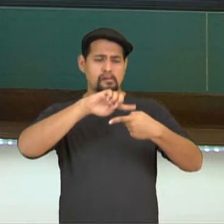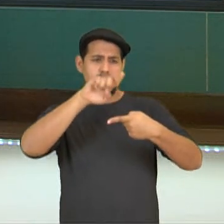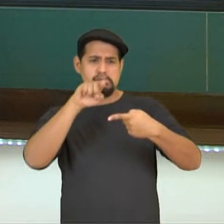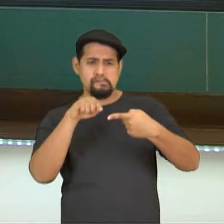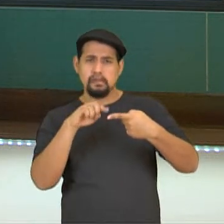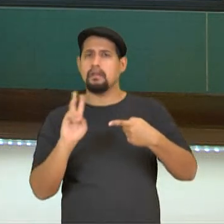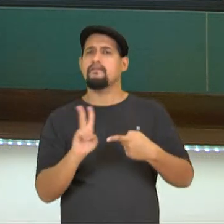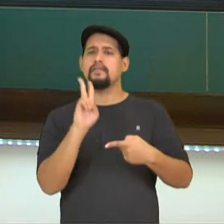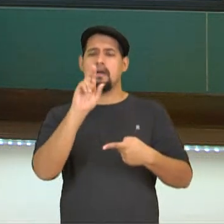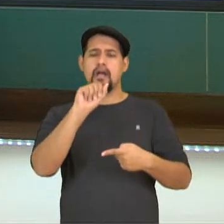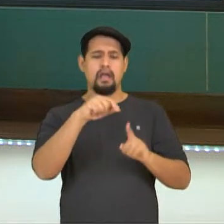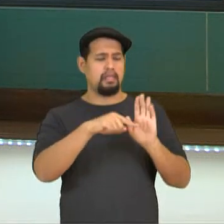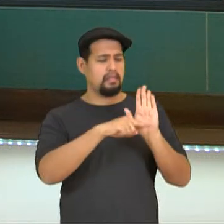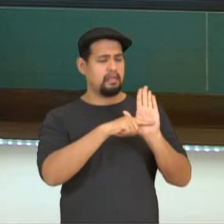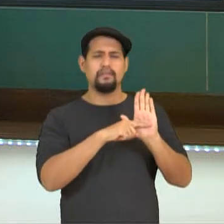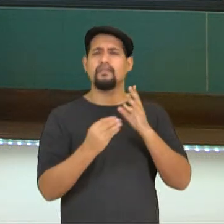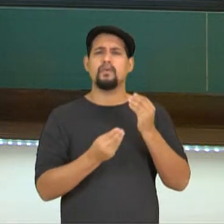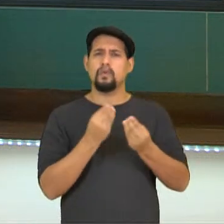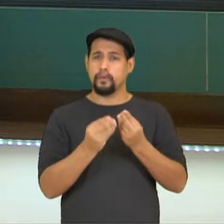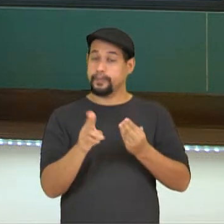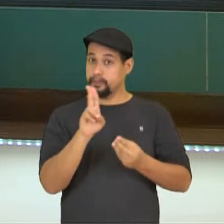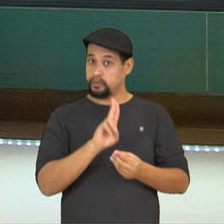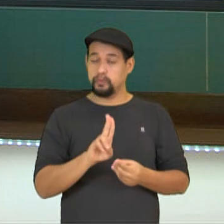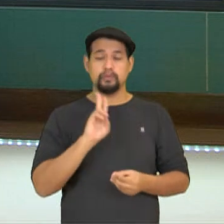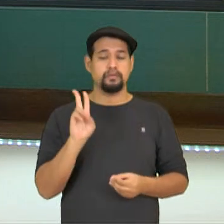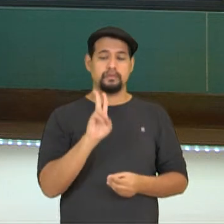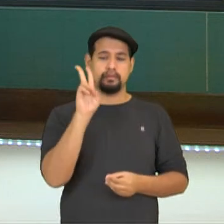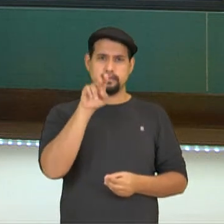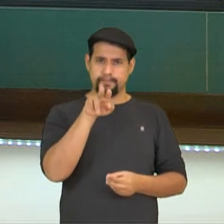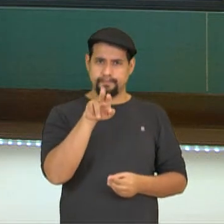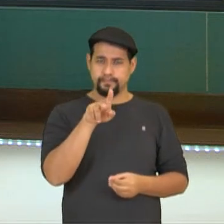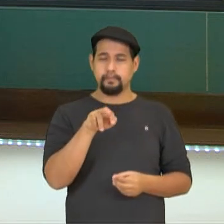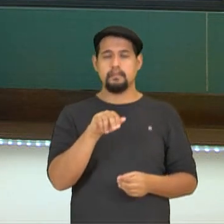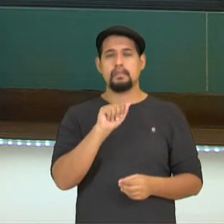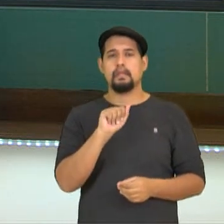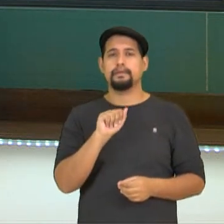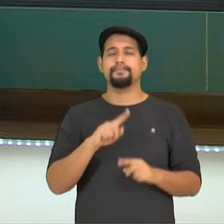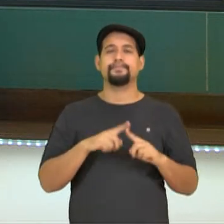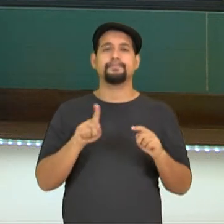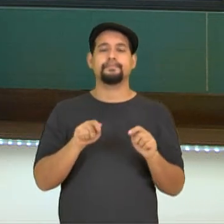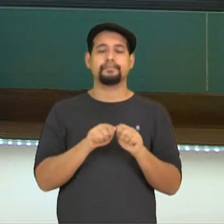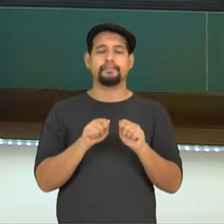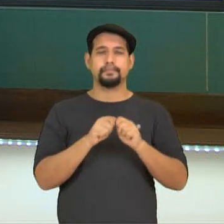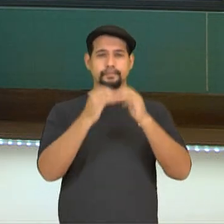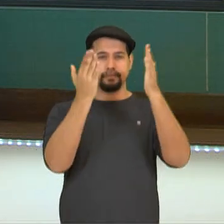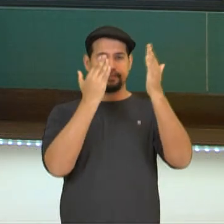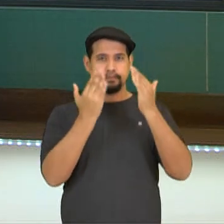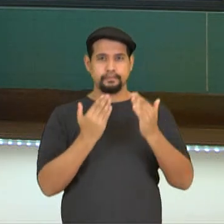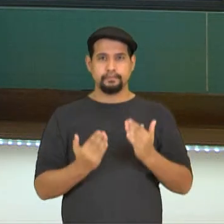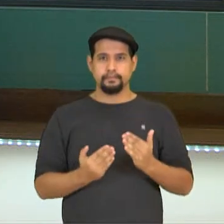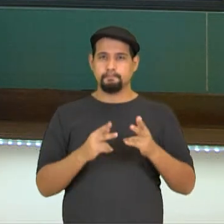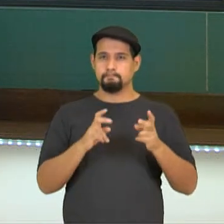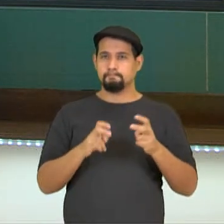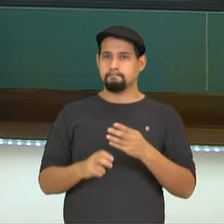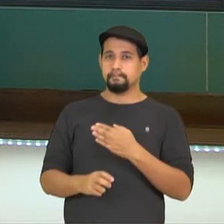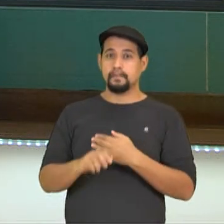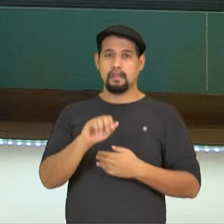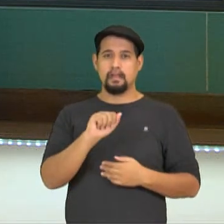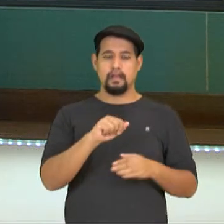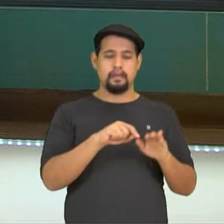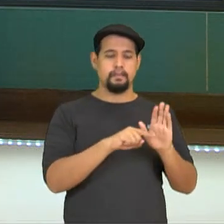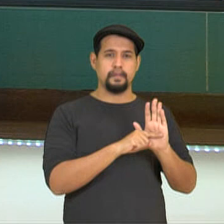a é negativo, né? Nós vamos pegar os mesmos valores do coeficiente a e fazer essa análise, né? Olha só, quando a